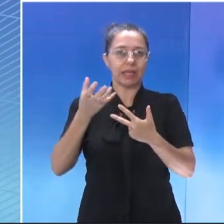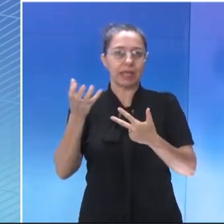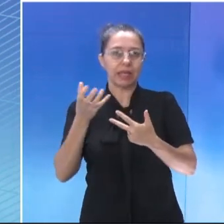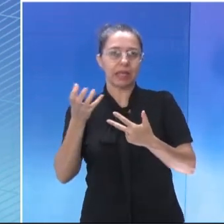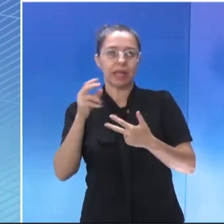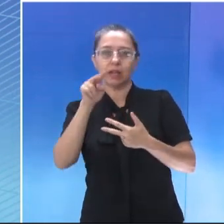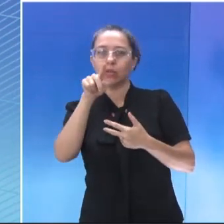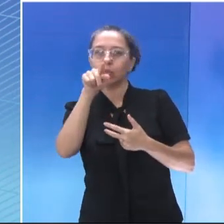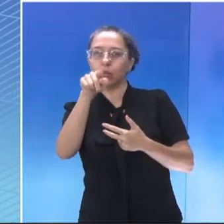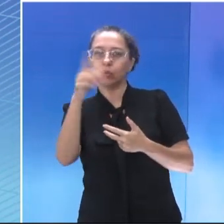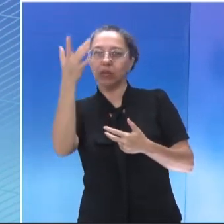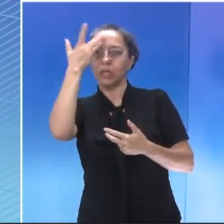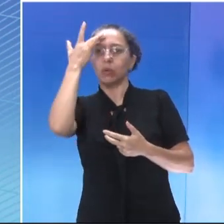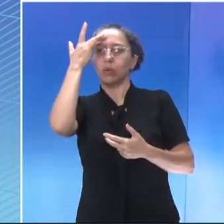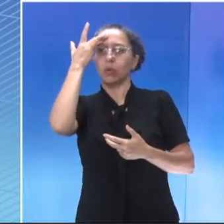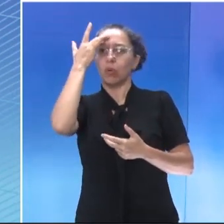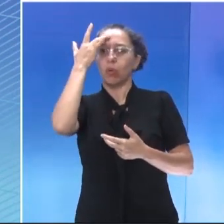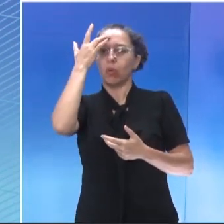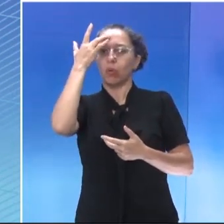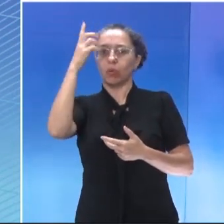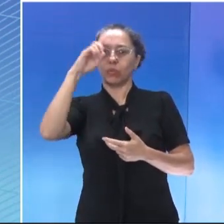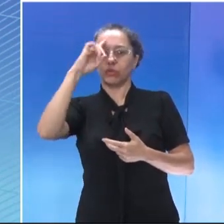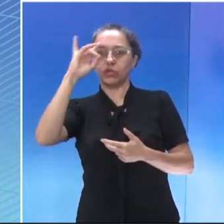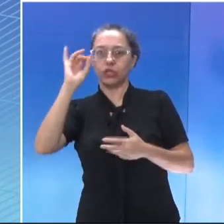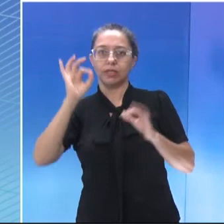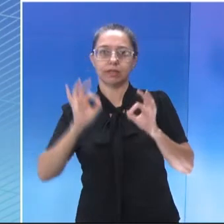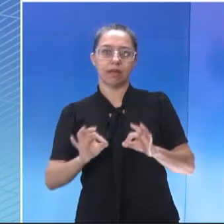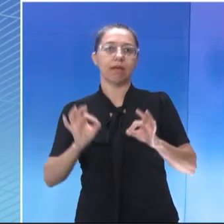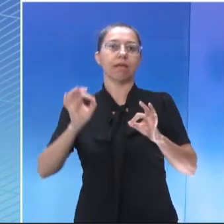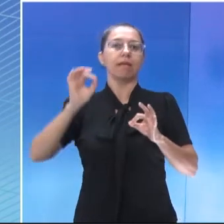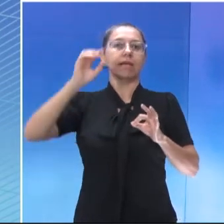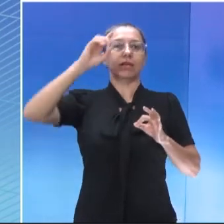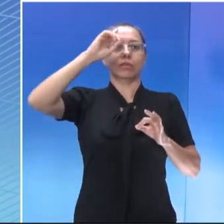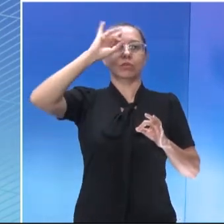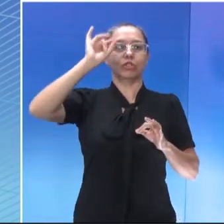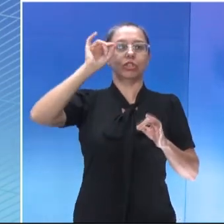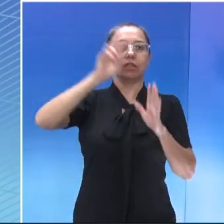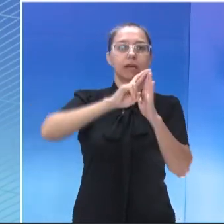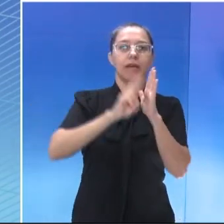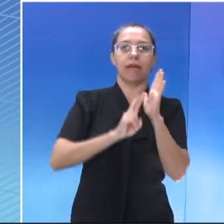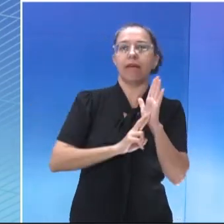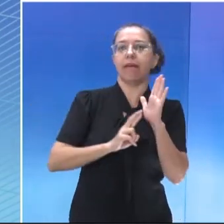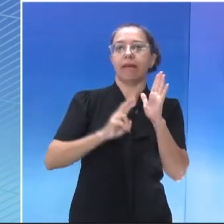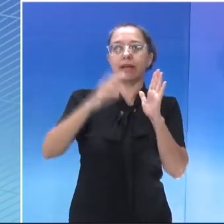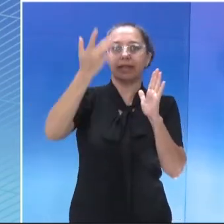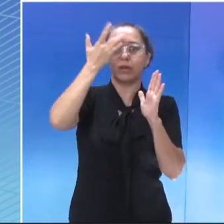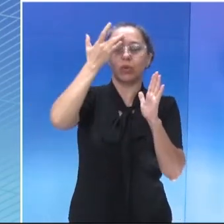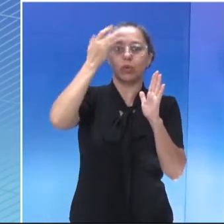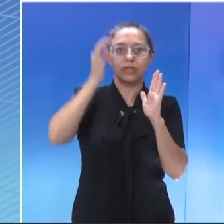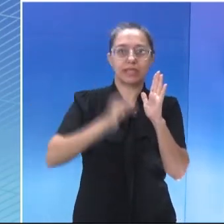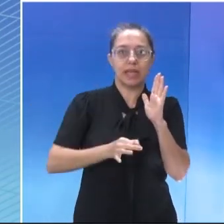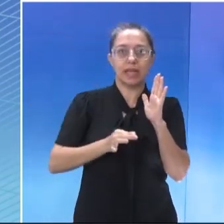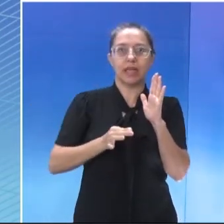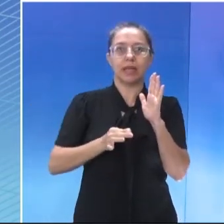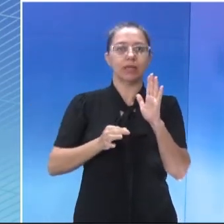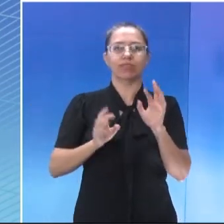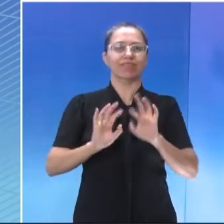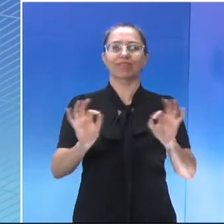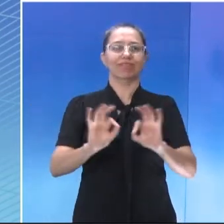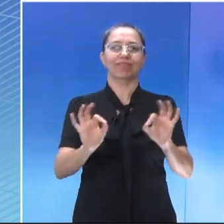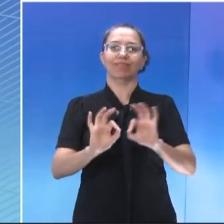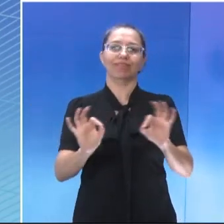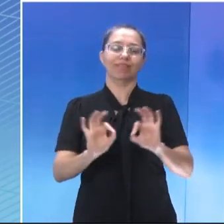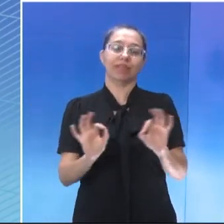você decorou uma data, se você decorou a regra e ou a exceção, se